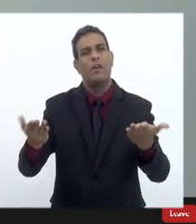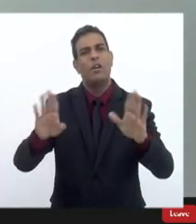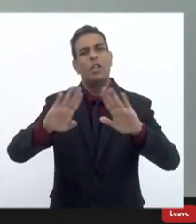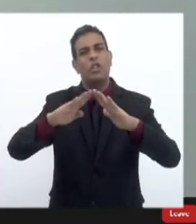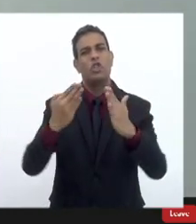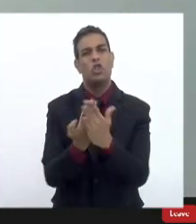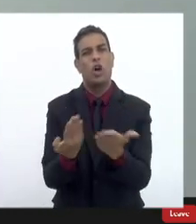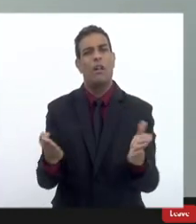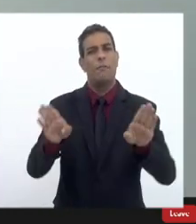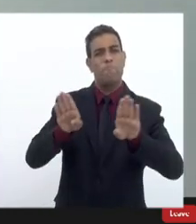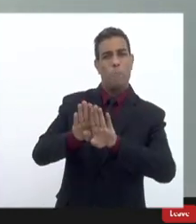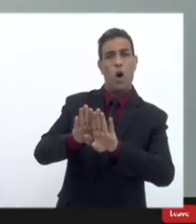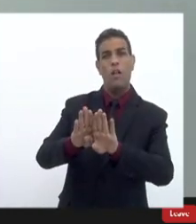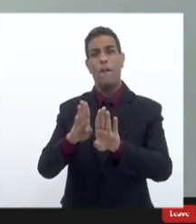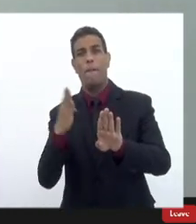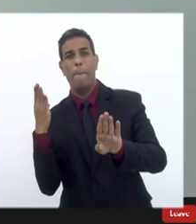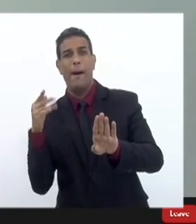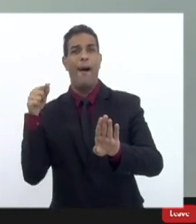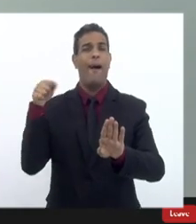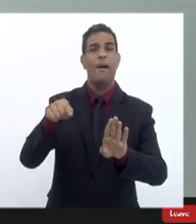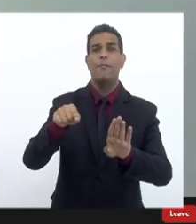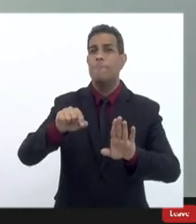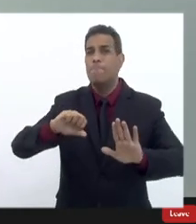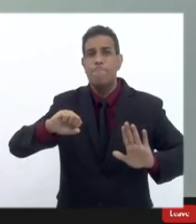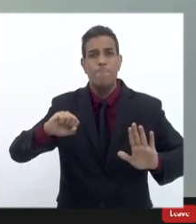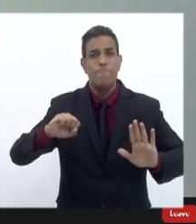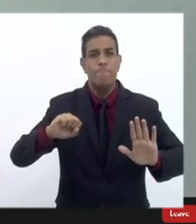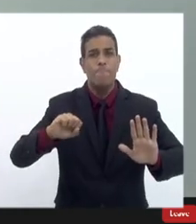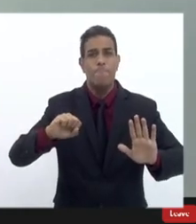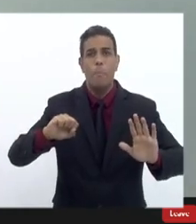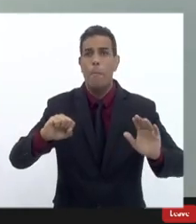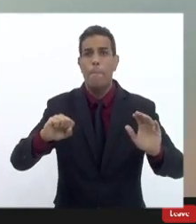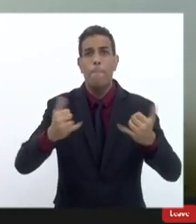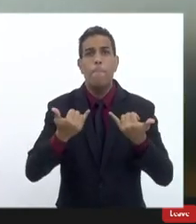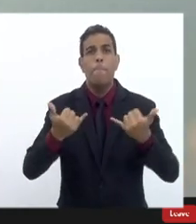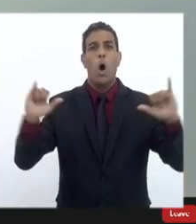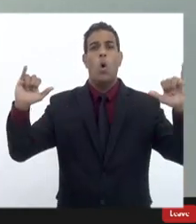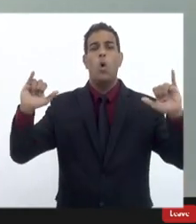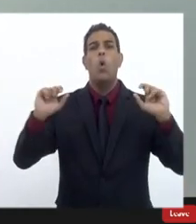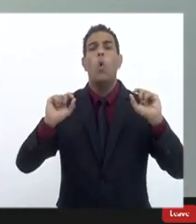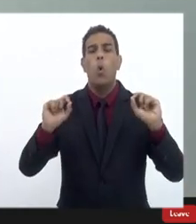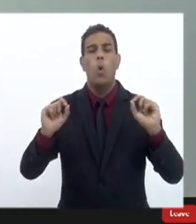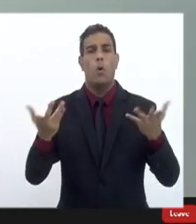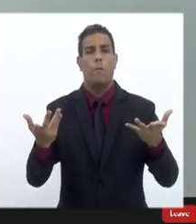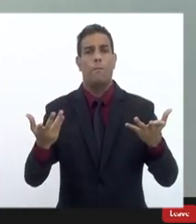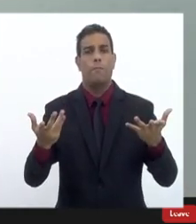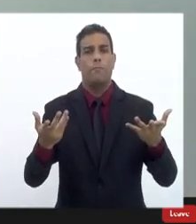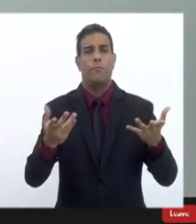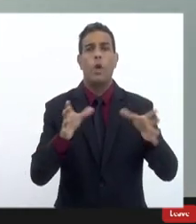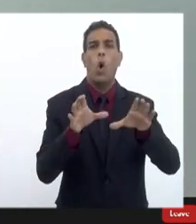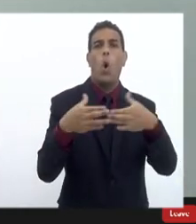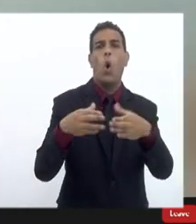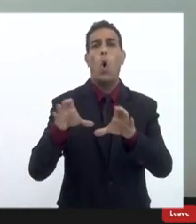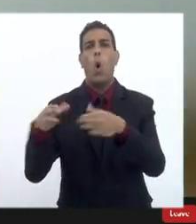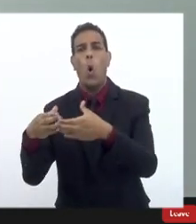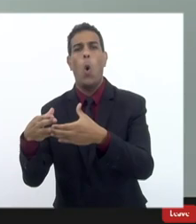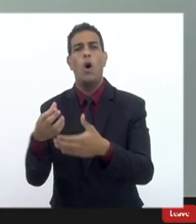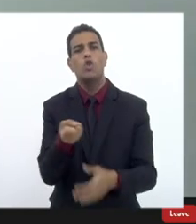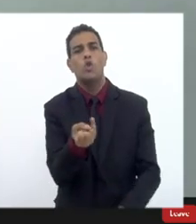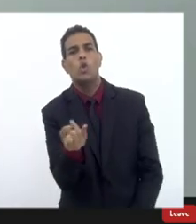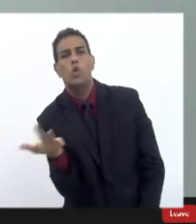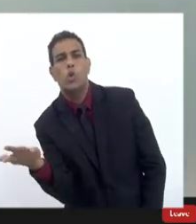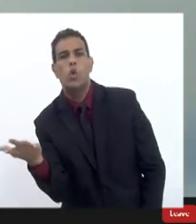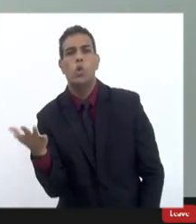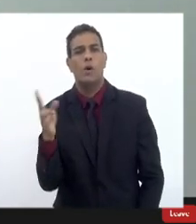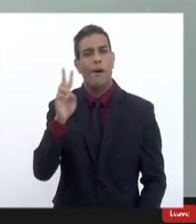colégios, o que impacta, evidentemente, na questão do número de turmas para viabilizar, né, número de alunos nas turmas